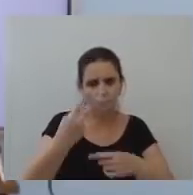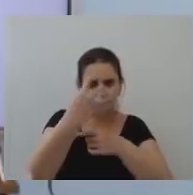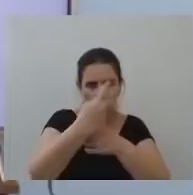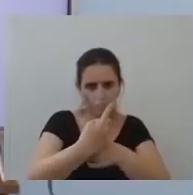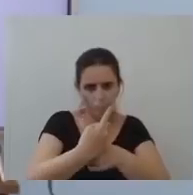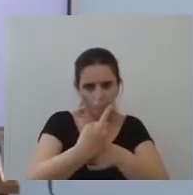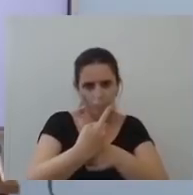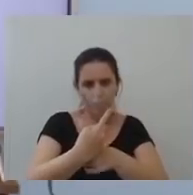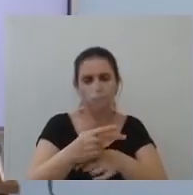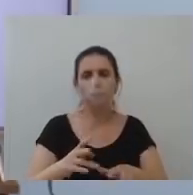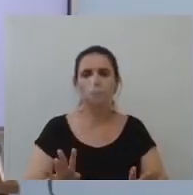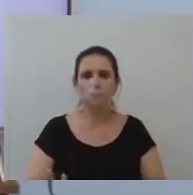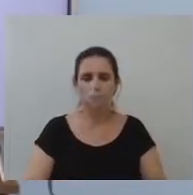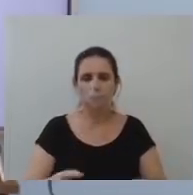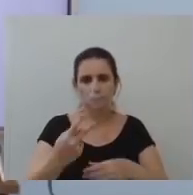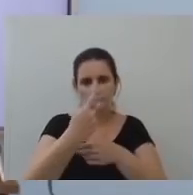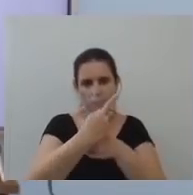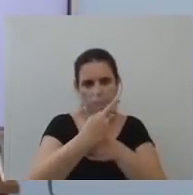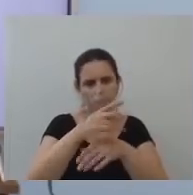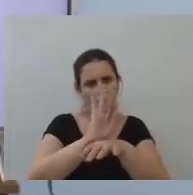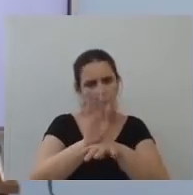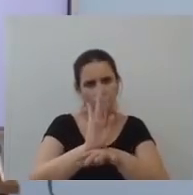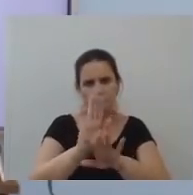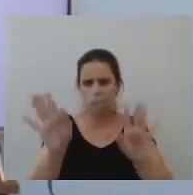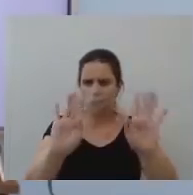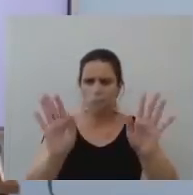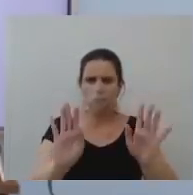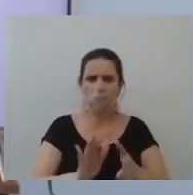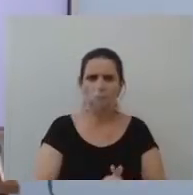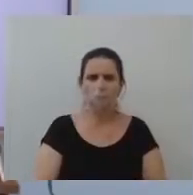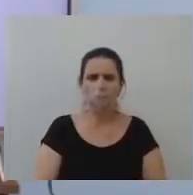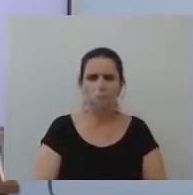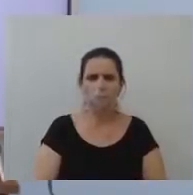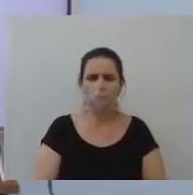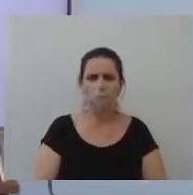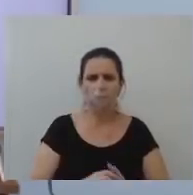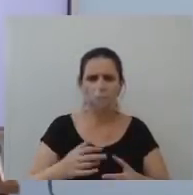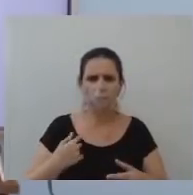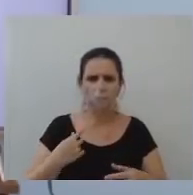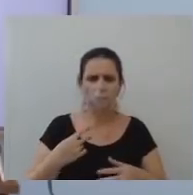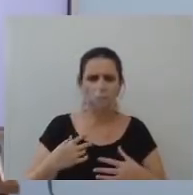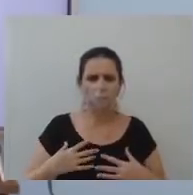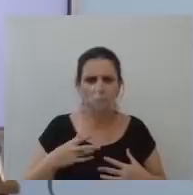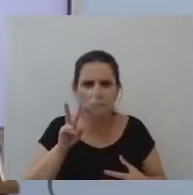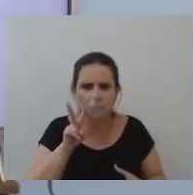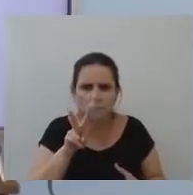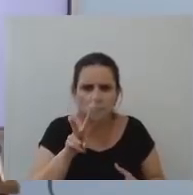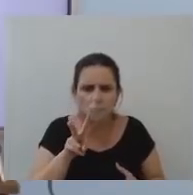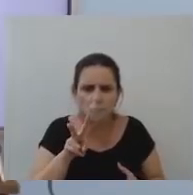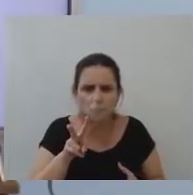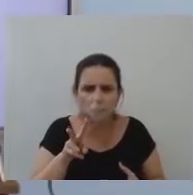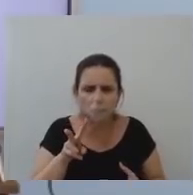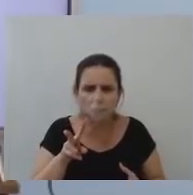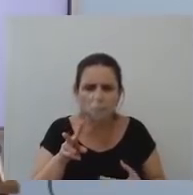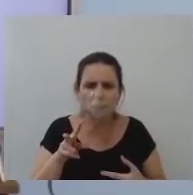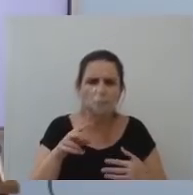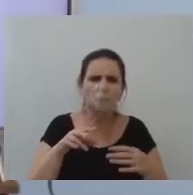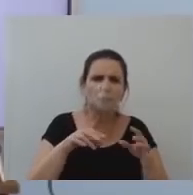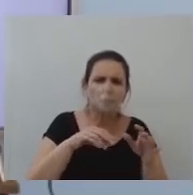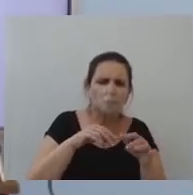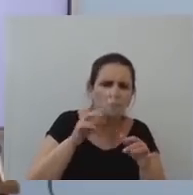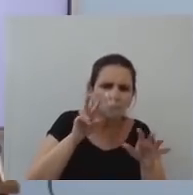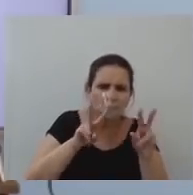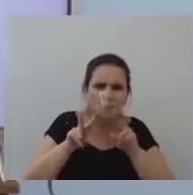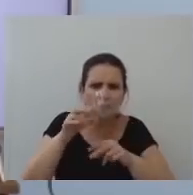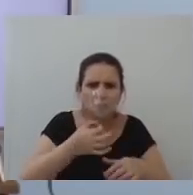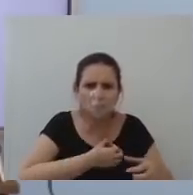gravações de uma forma geral, em vídeo ele não é indicado. Por quê? Porque a partir do momento que você está assistindo e pode gerar esse efeito,